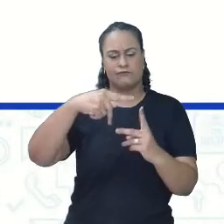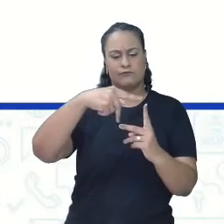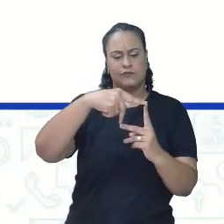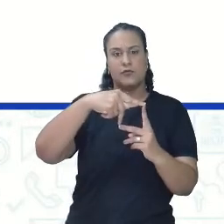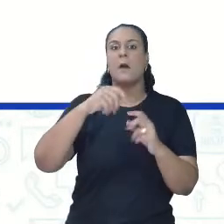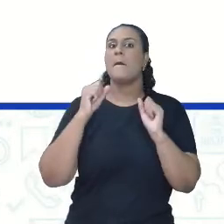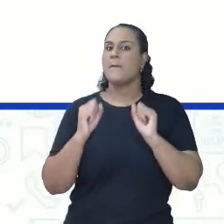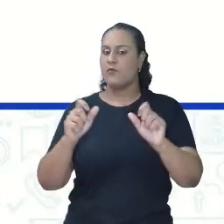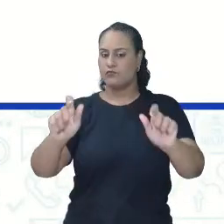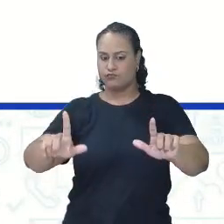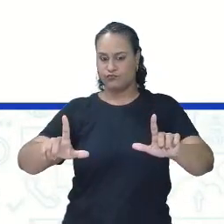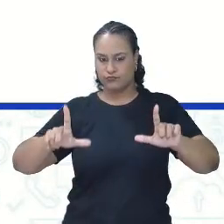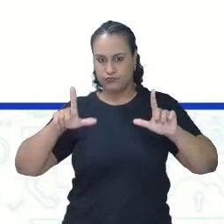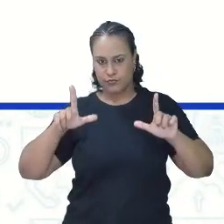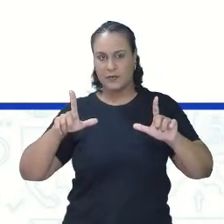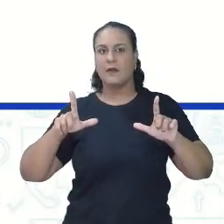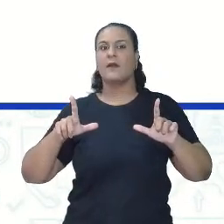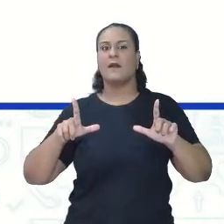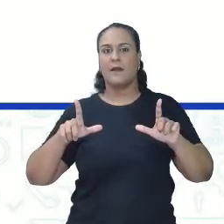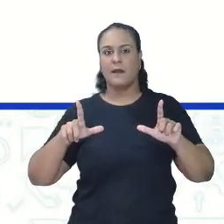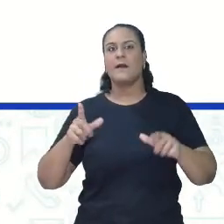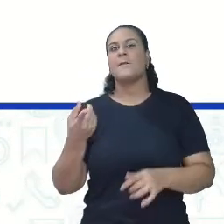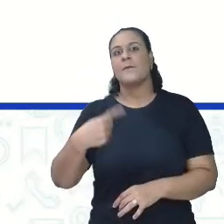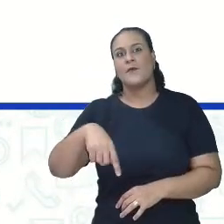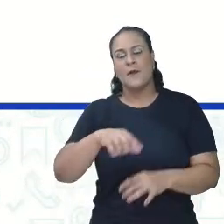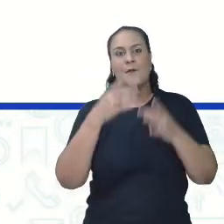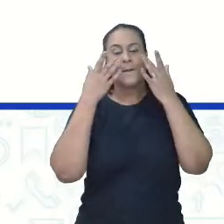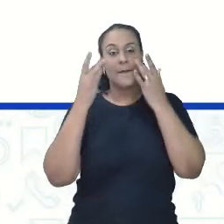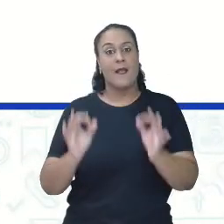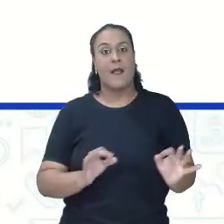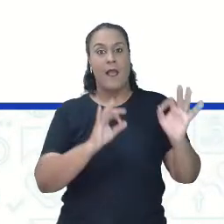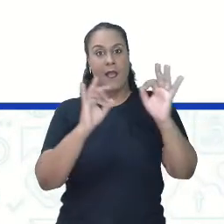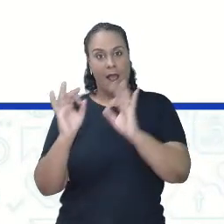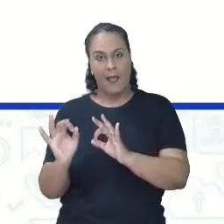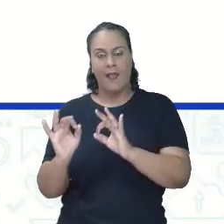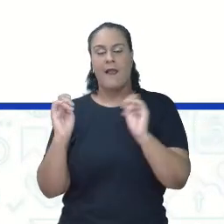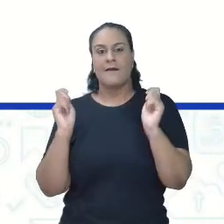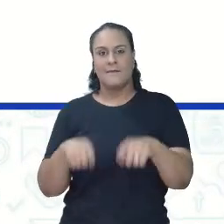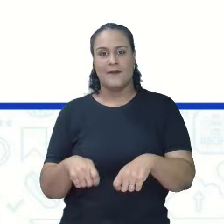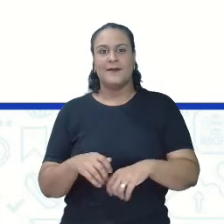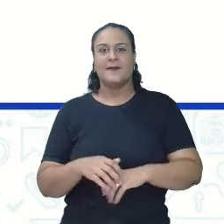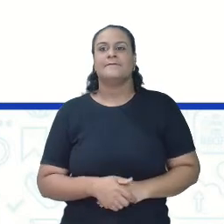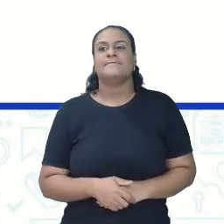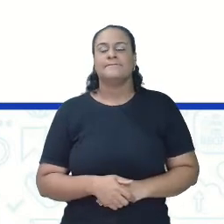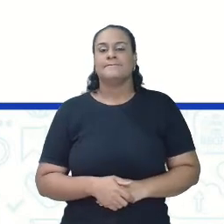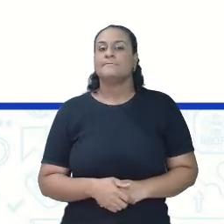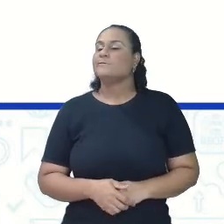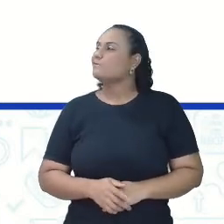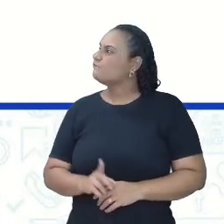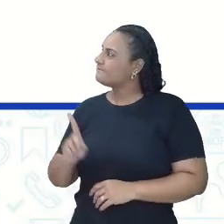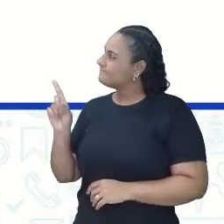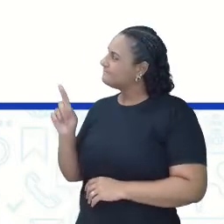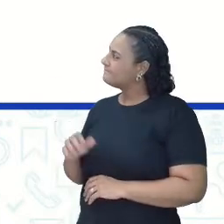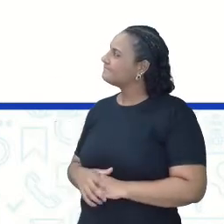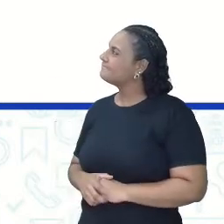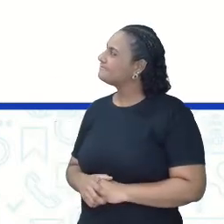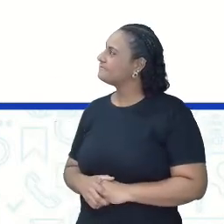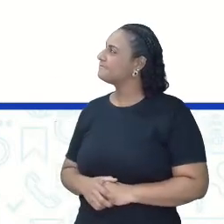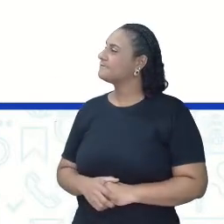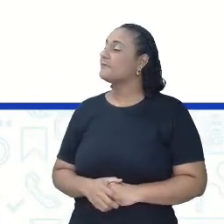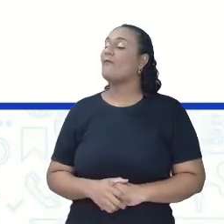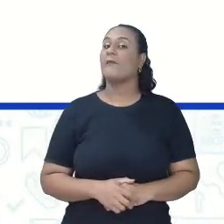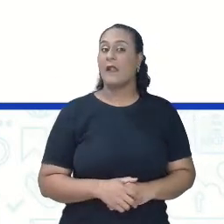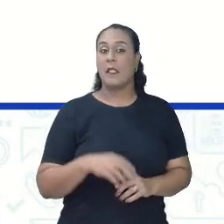grande, Billy, porque é o tempo que o pessoal já consegue visualizar e contar esses cubinhos que tem aí, tá certo? De acordo com essa